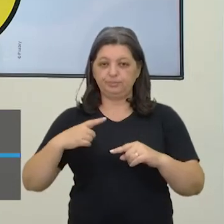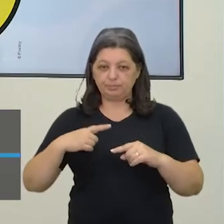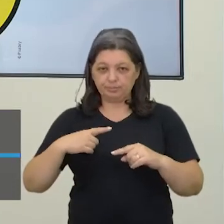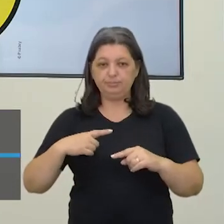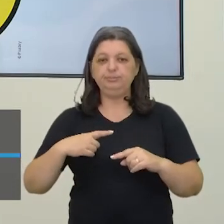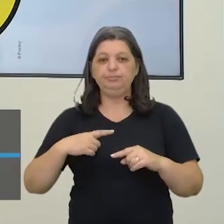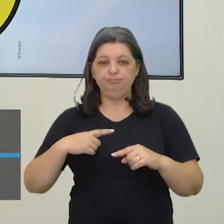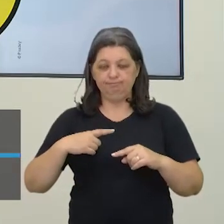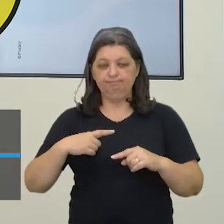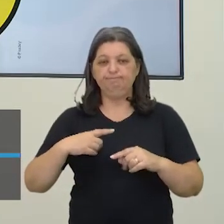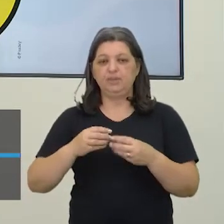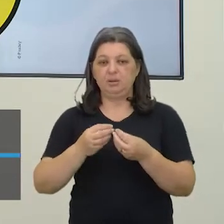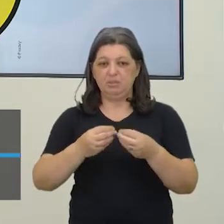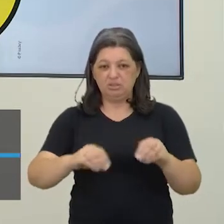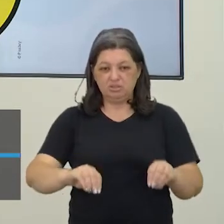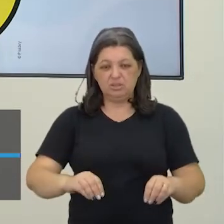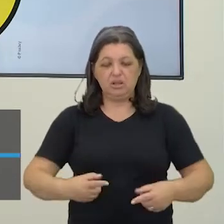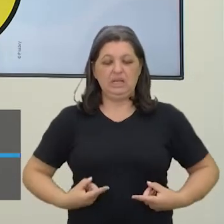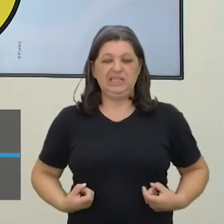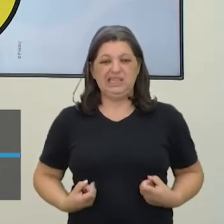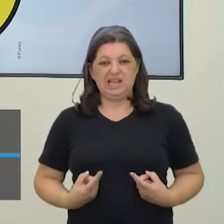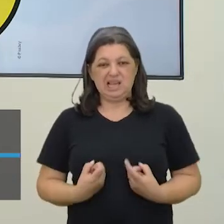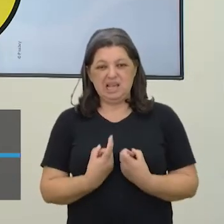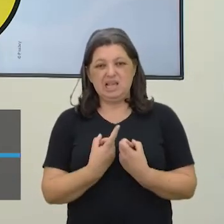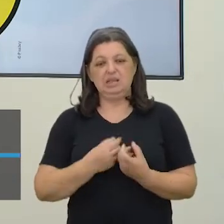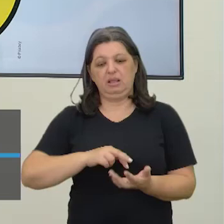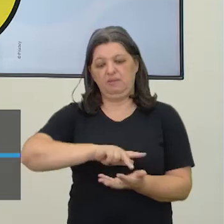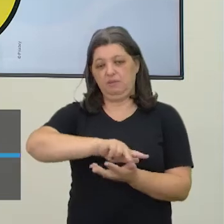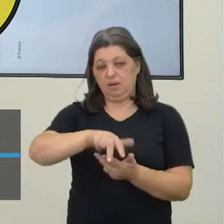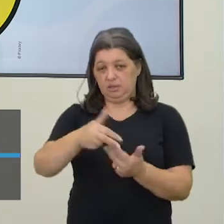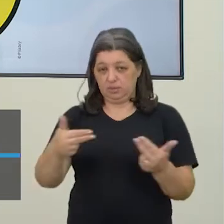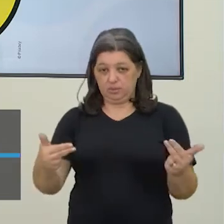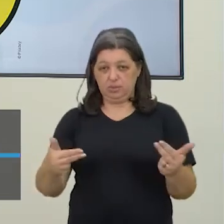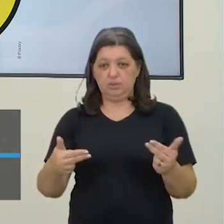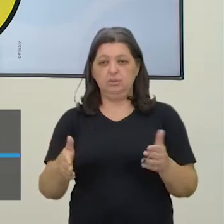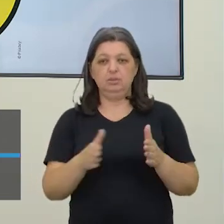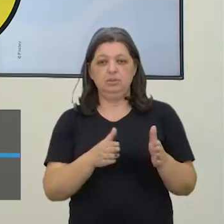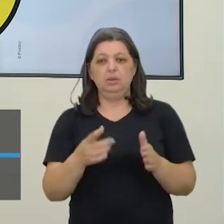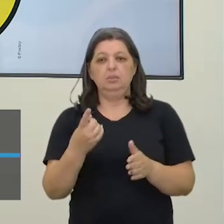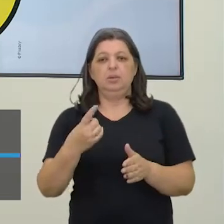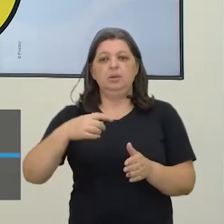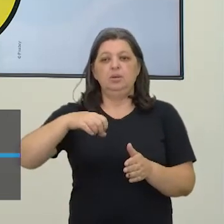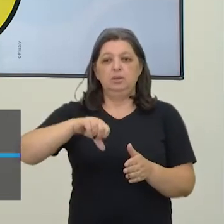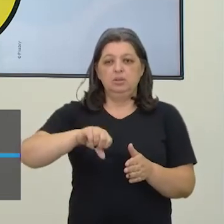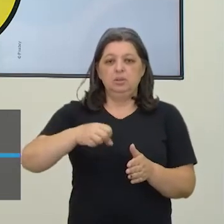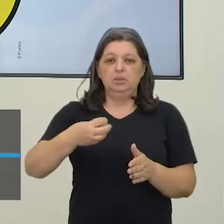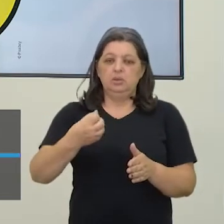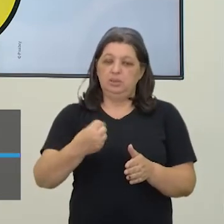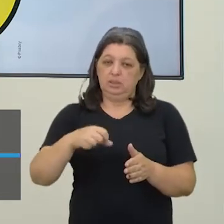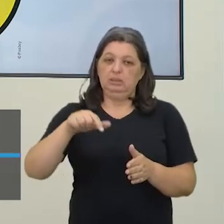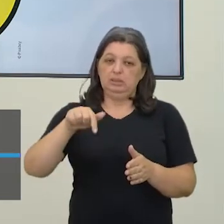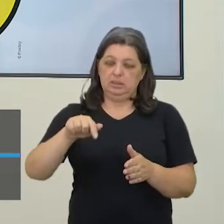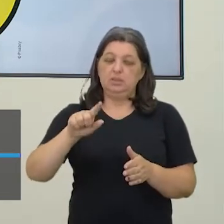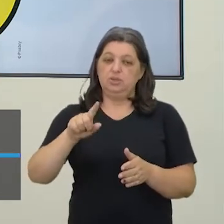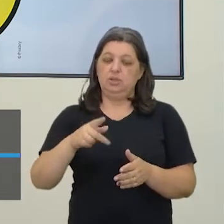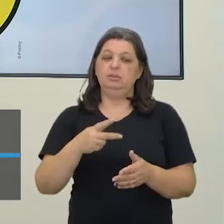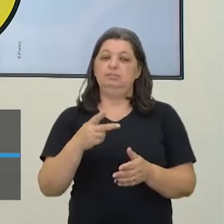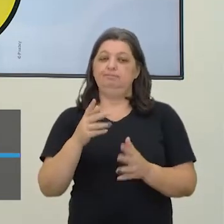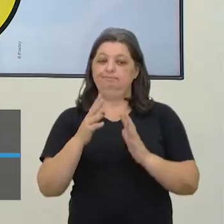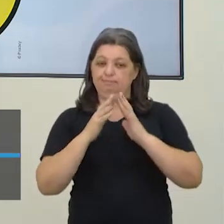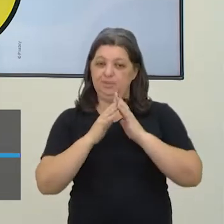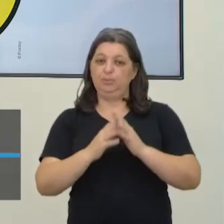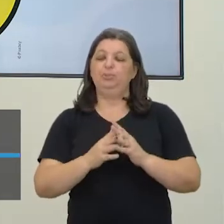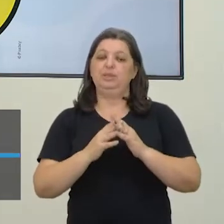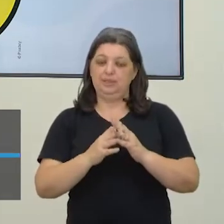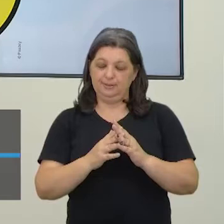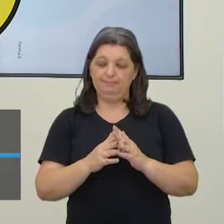na própria saúde, câncer, ou seja, foi em Goiânia, em 1987, foi algo bem complicado. Ou seja, eu falei